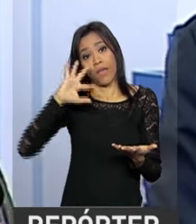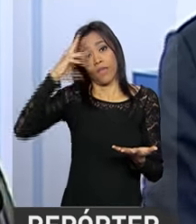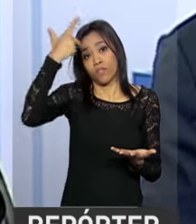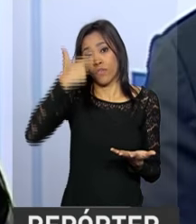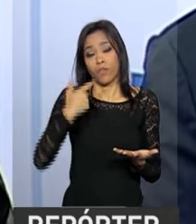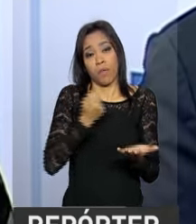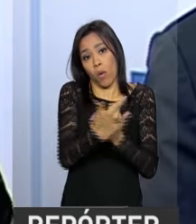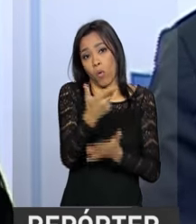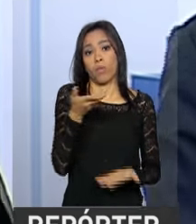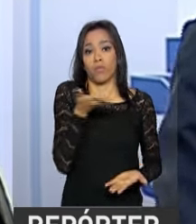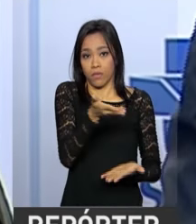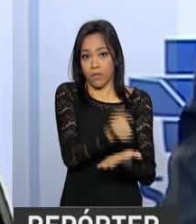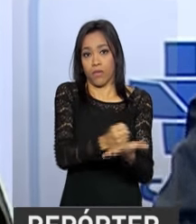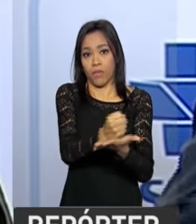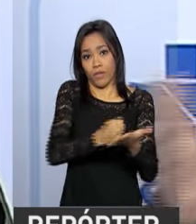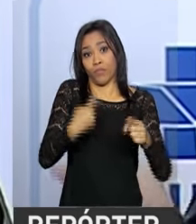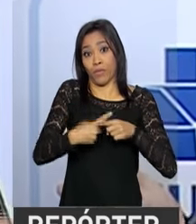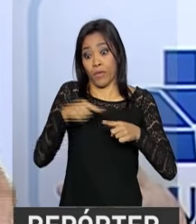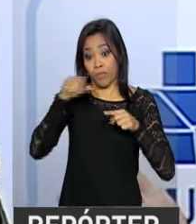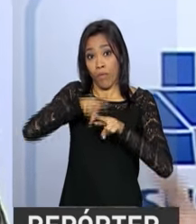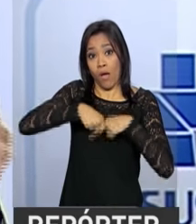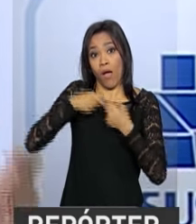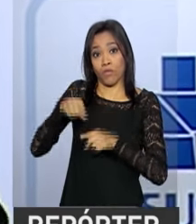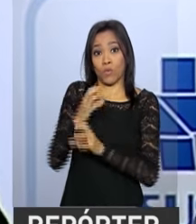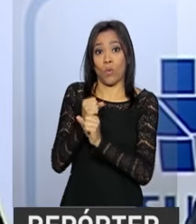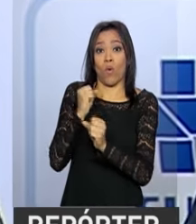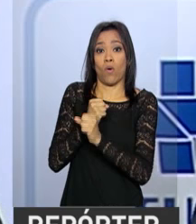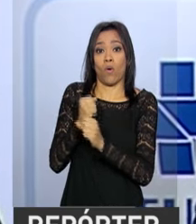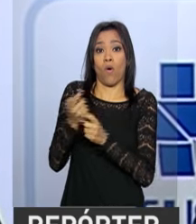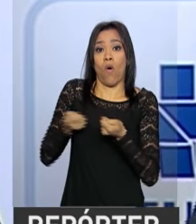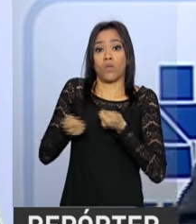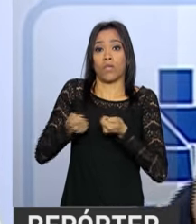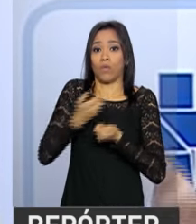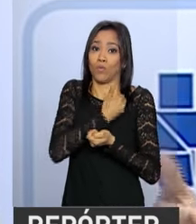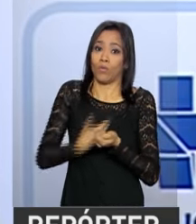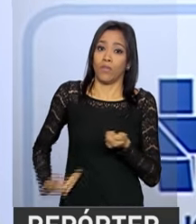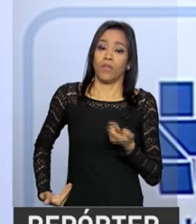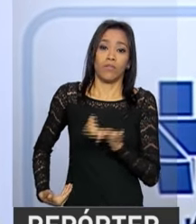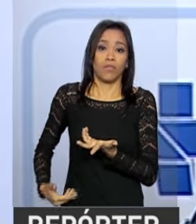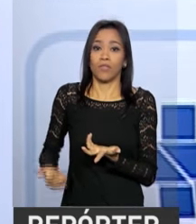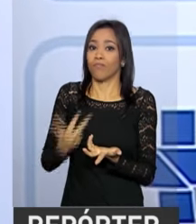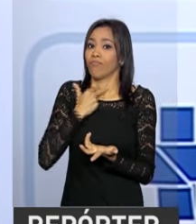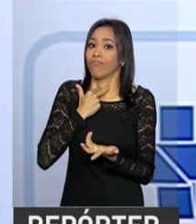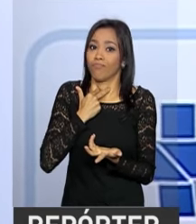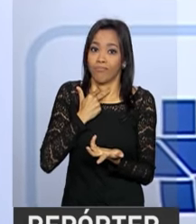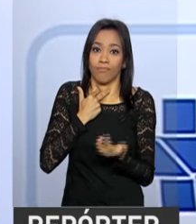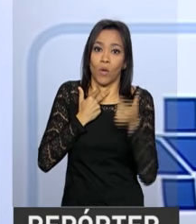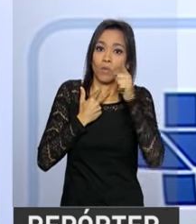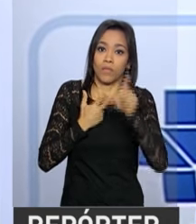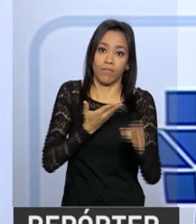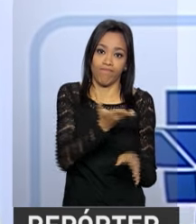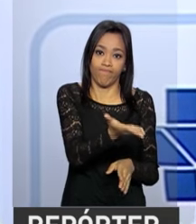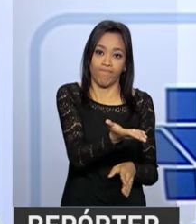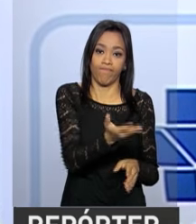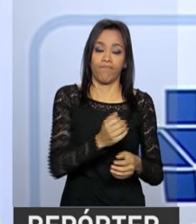dessa incorporação porque o orçamento não permitiria que a gente pudesse alcançar esse